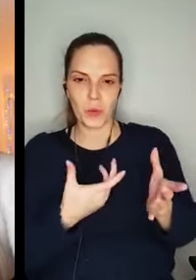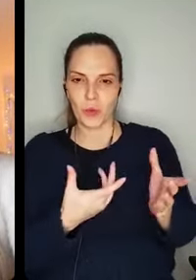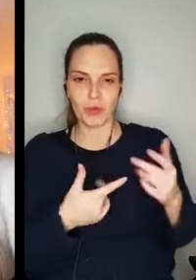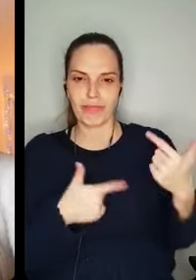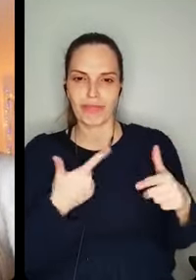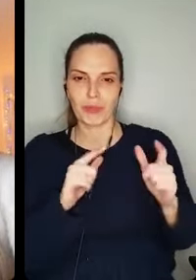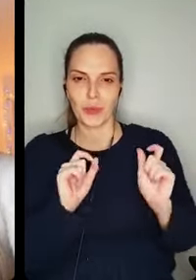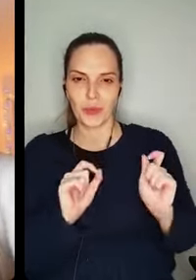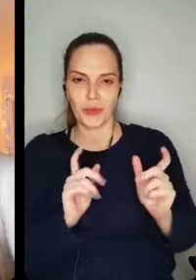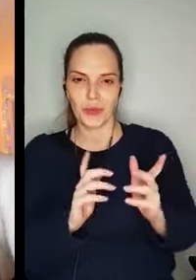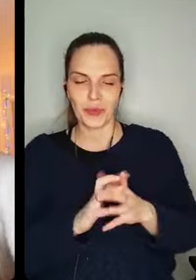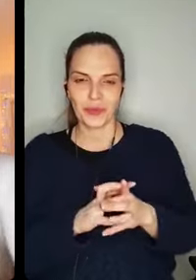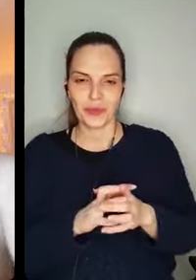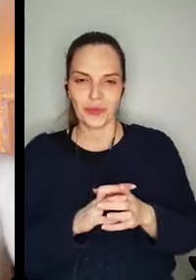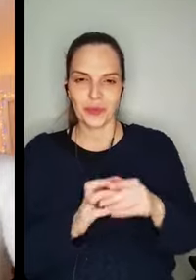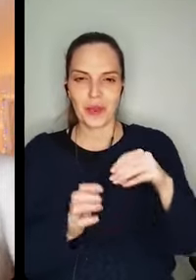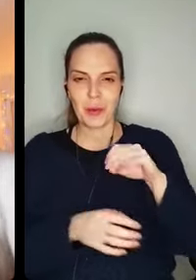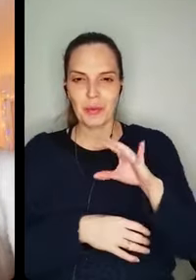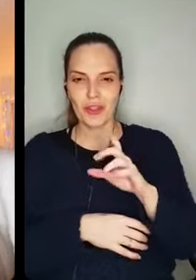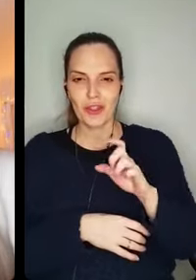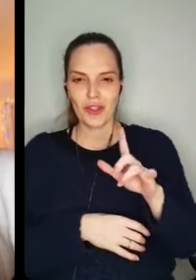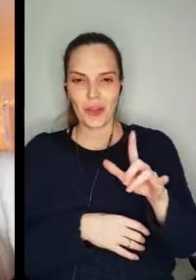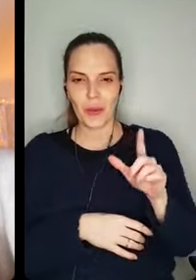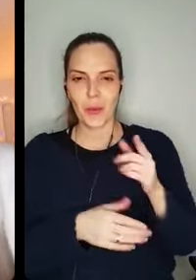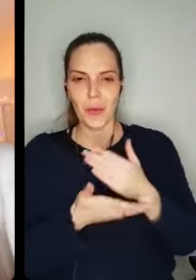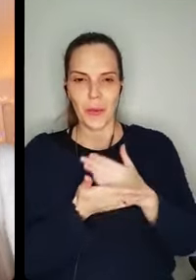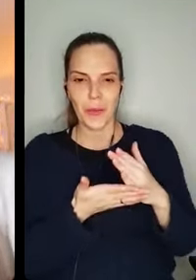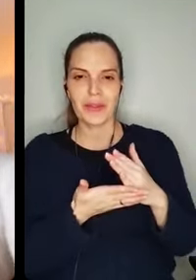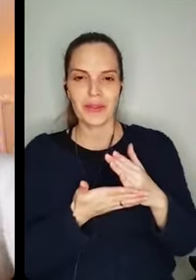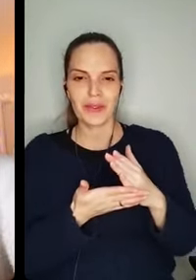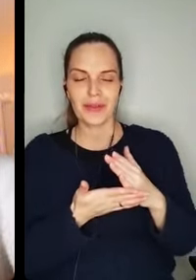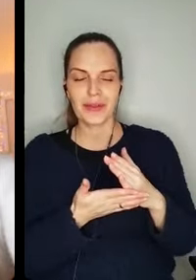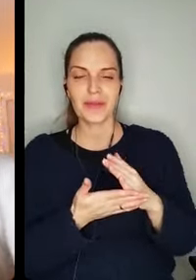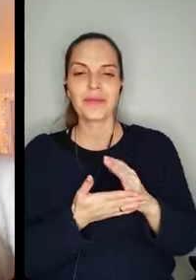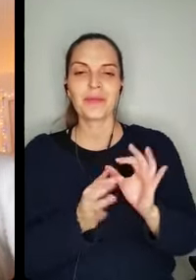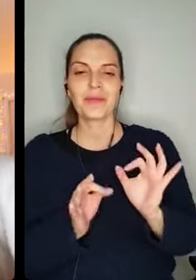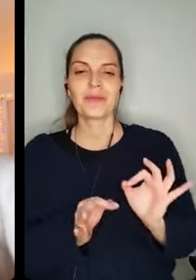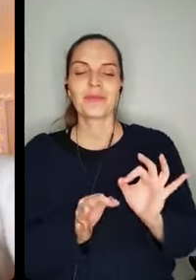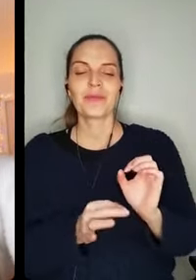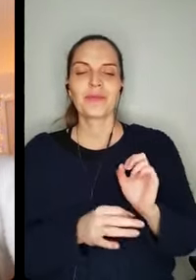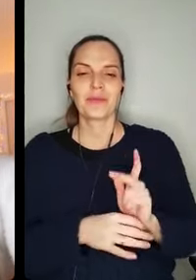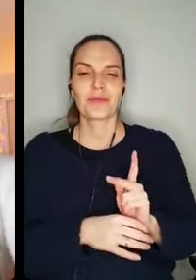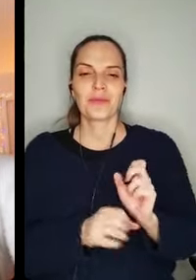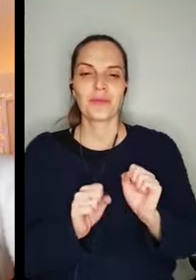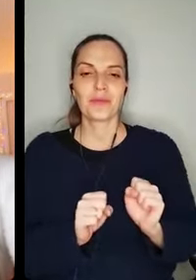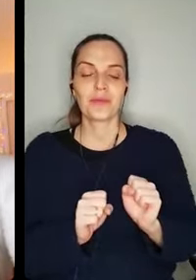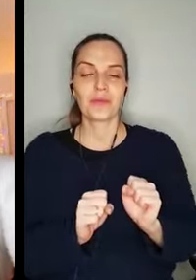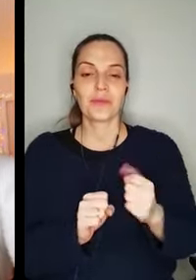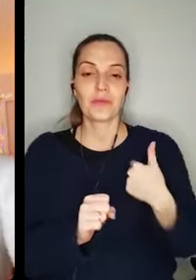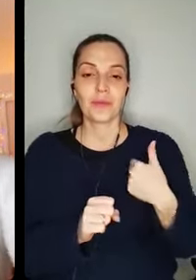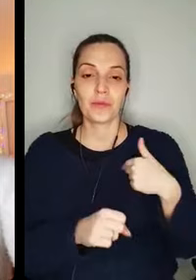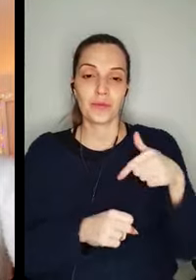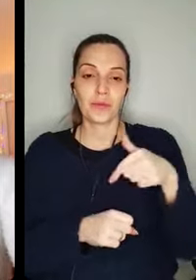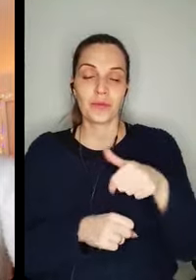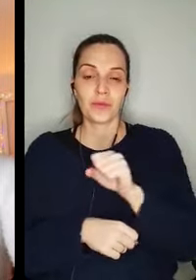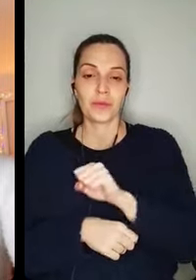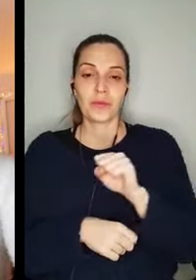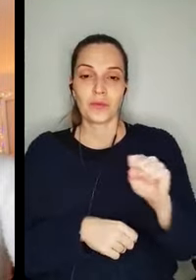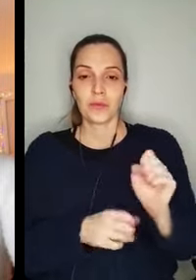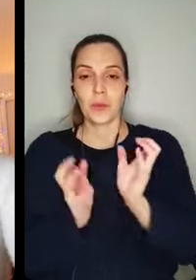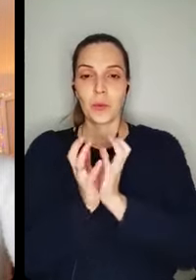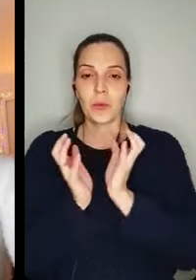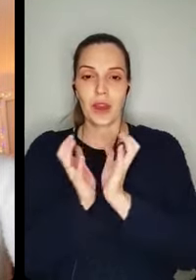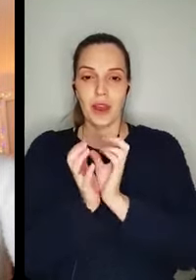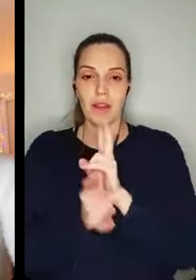Bom, Michel, pode começa? ser. Bom, eu tô no sétimo semestre, sou colega do Vini e da Sofia aqui, que